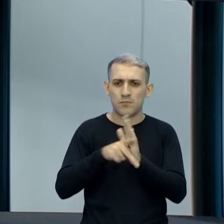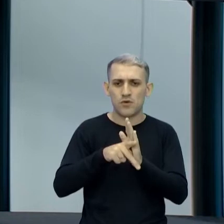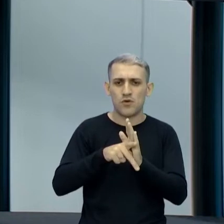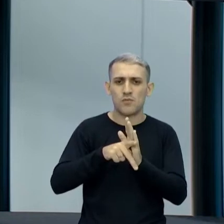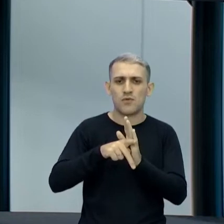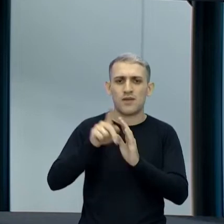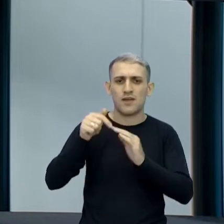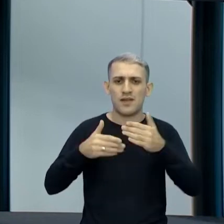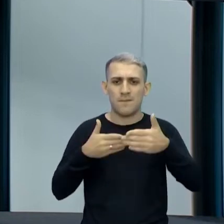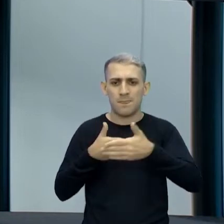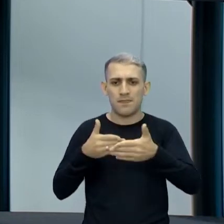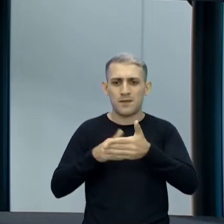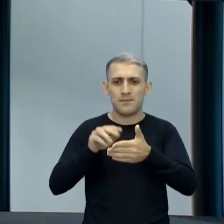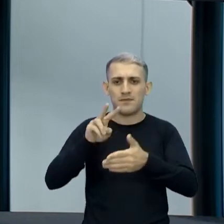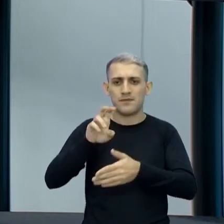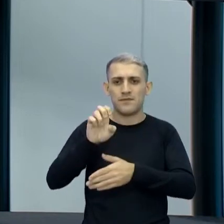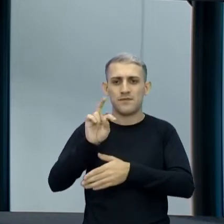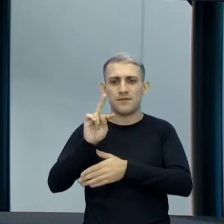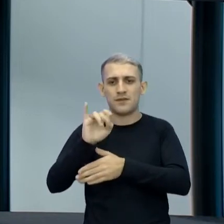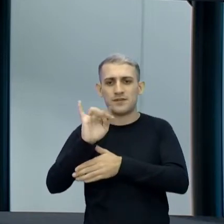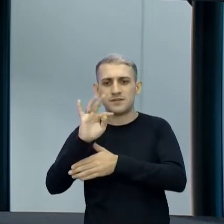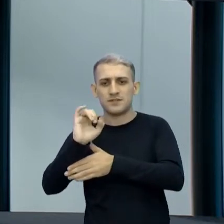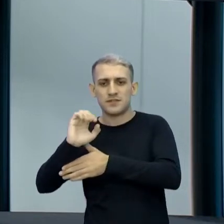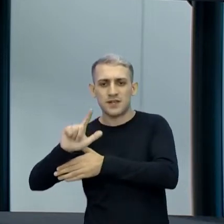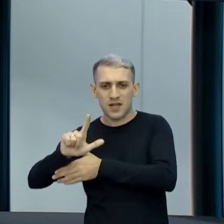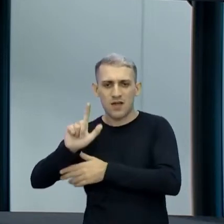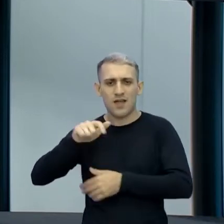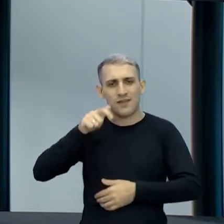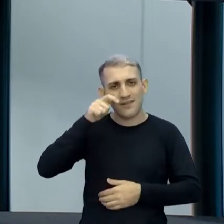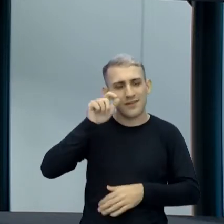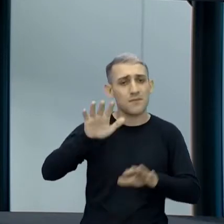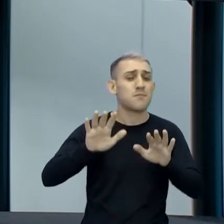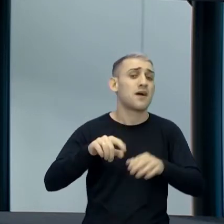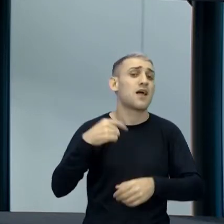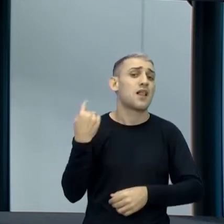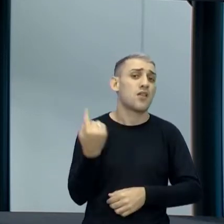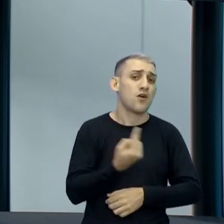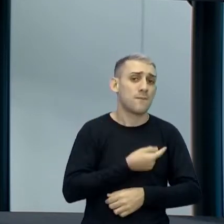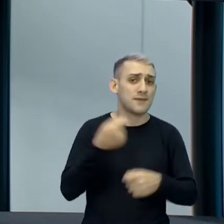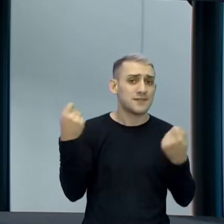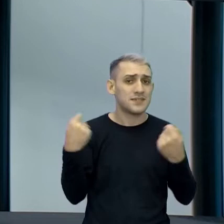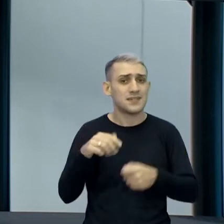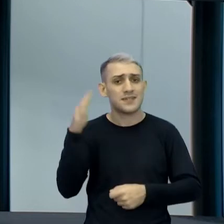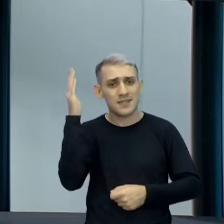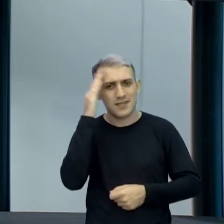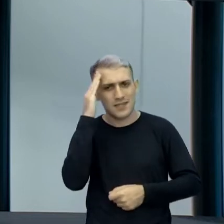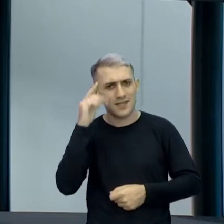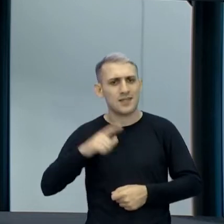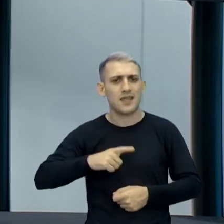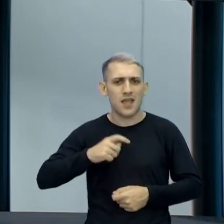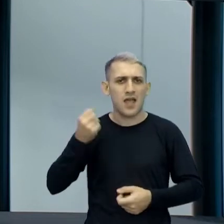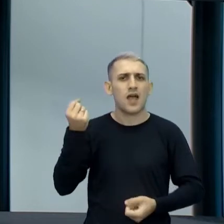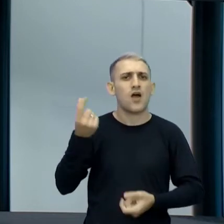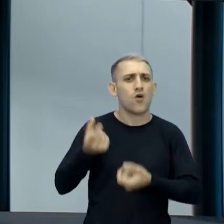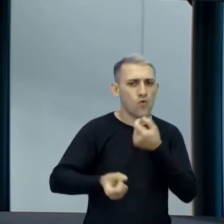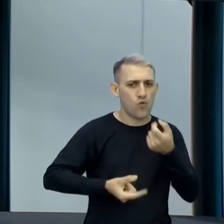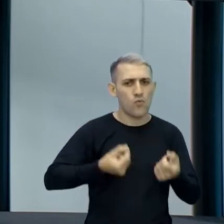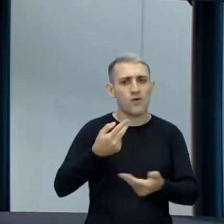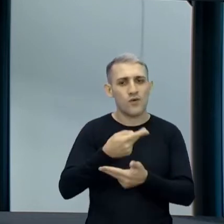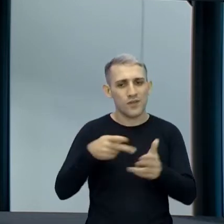é Limite Vertical, muito interessante, mas, claro, a gente precisa entender que alguns efeitos ali